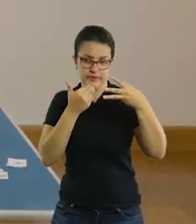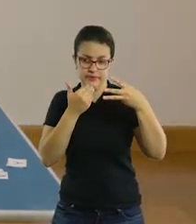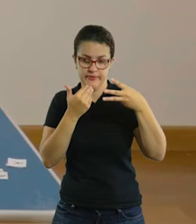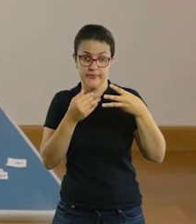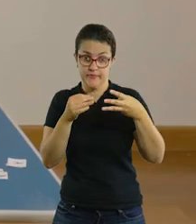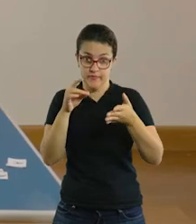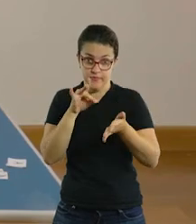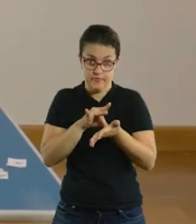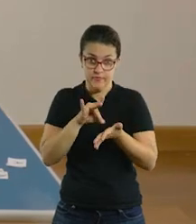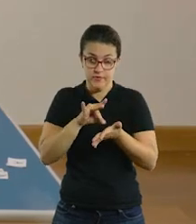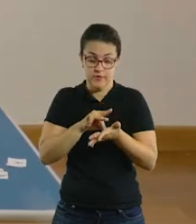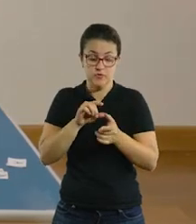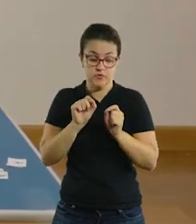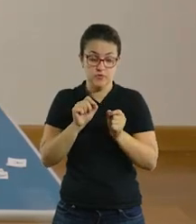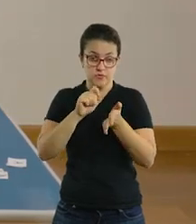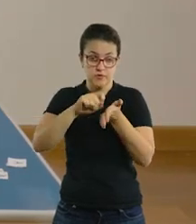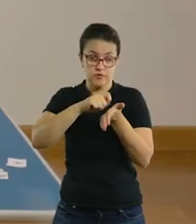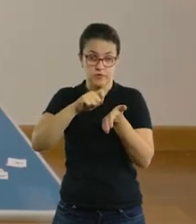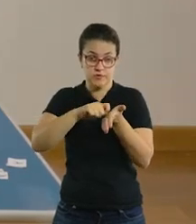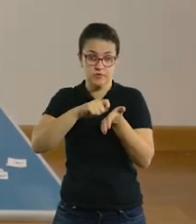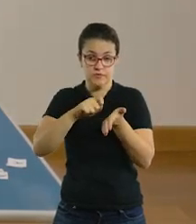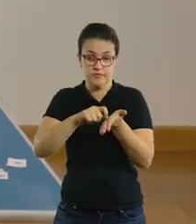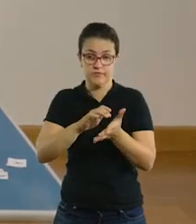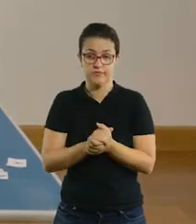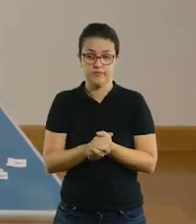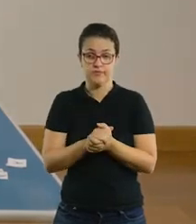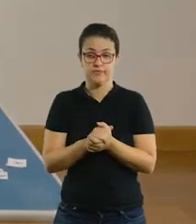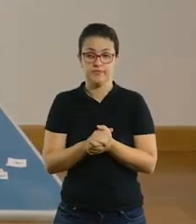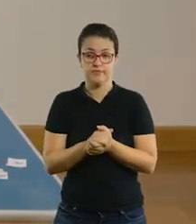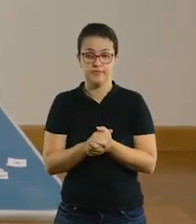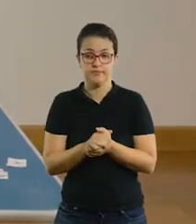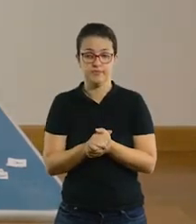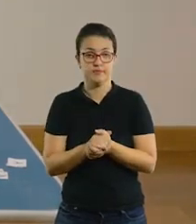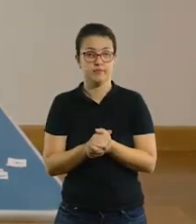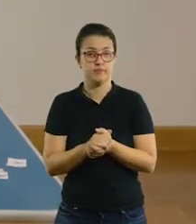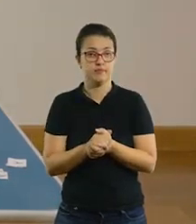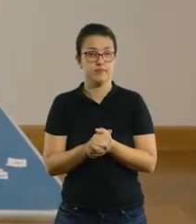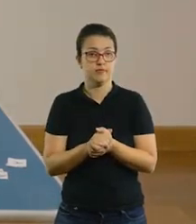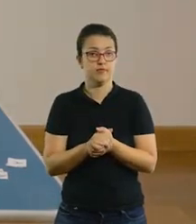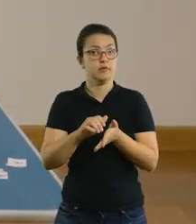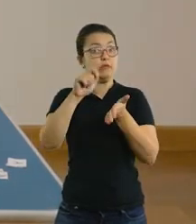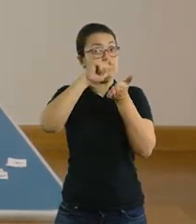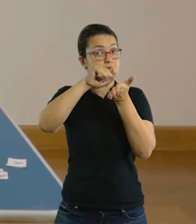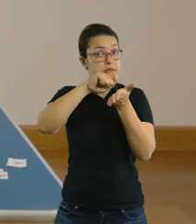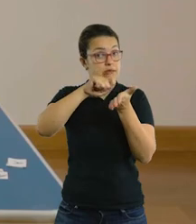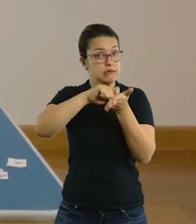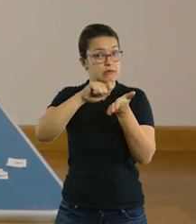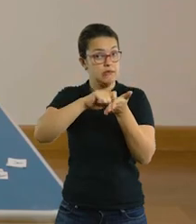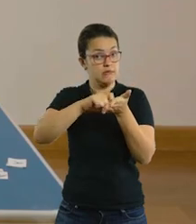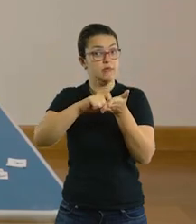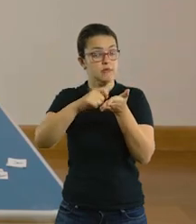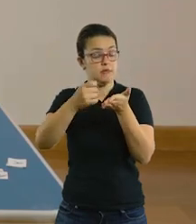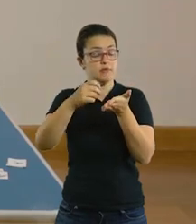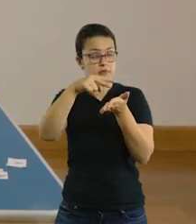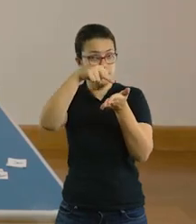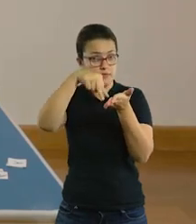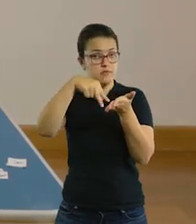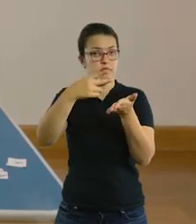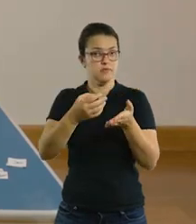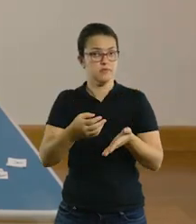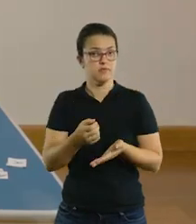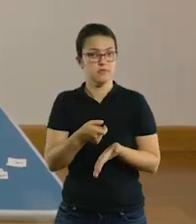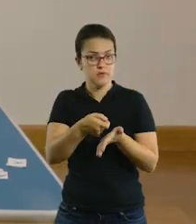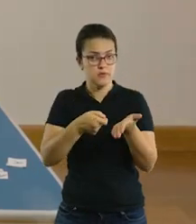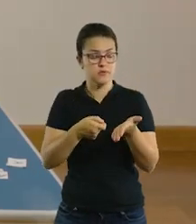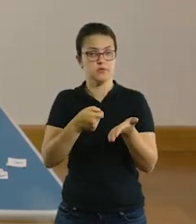na verdade, é esse aqui, ó. Você vai escrever para ele, né? Escreva com letras móveis, isso que eu acabei de